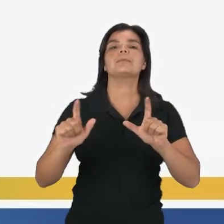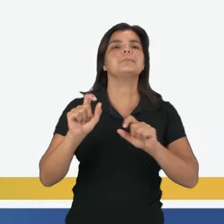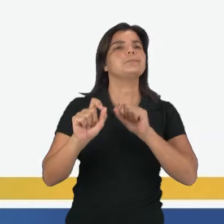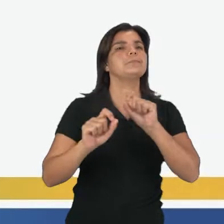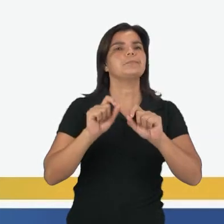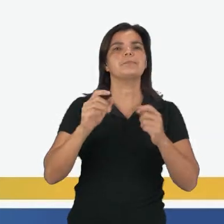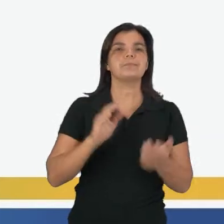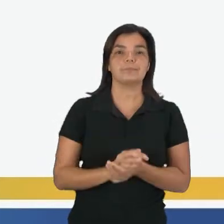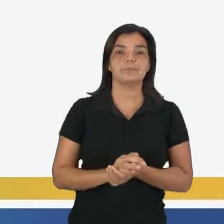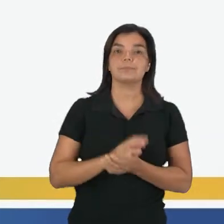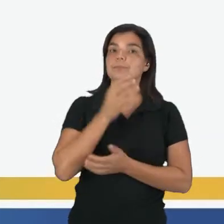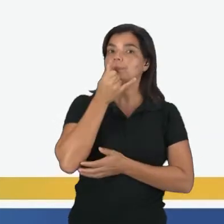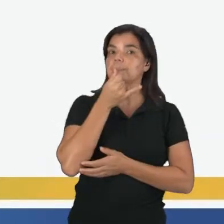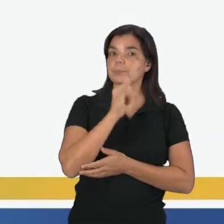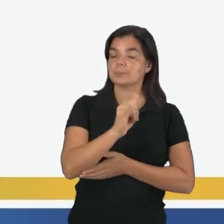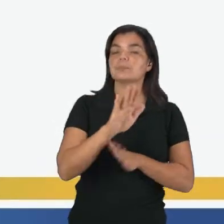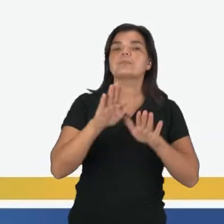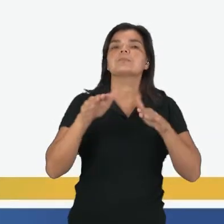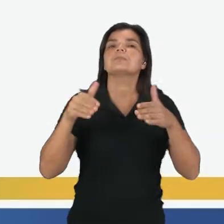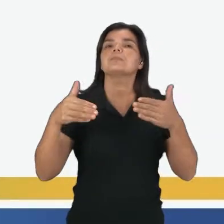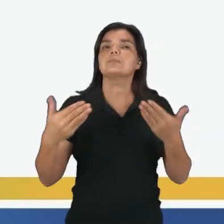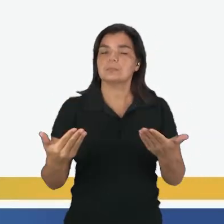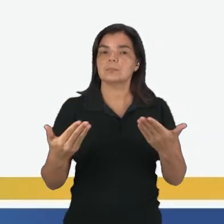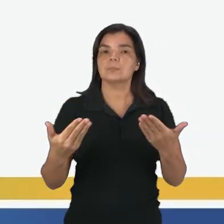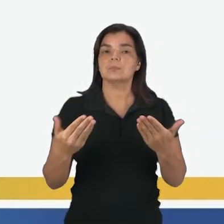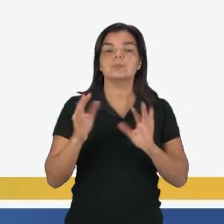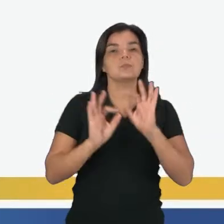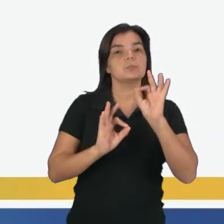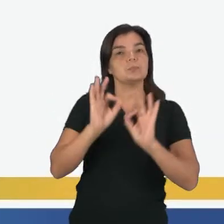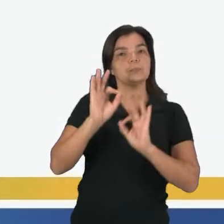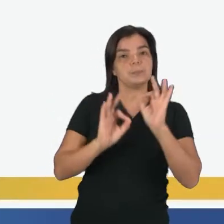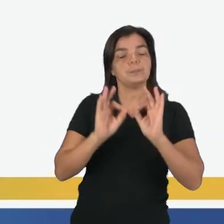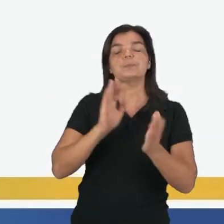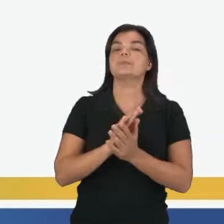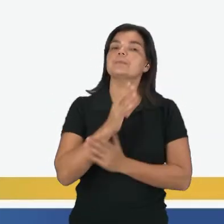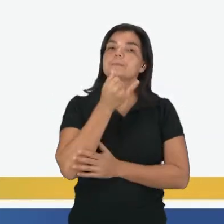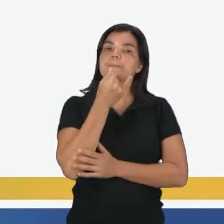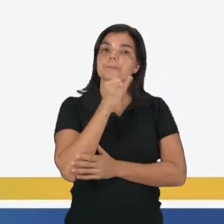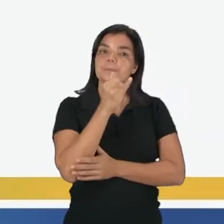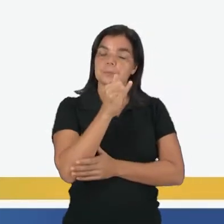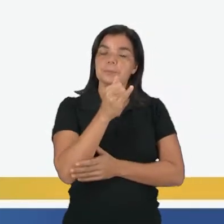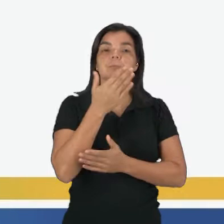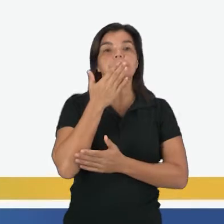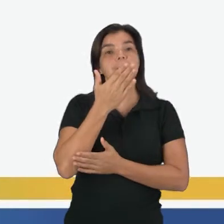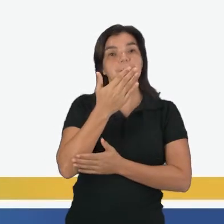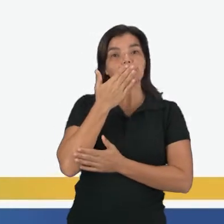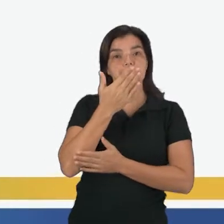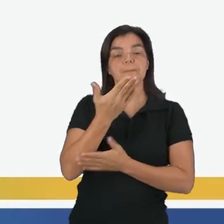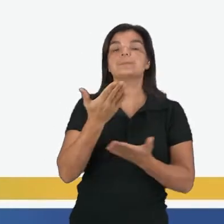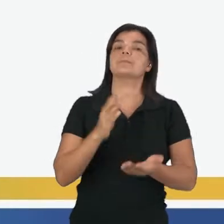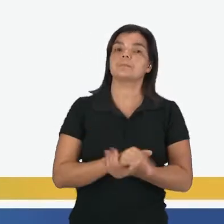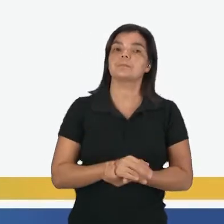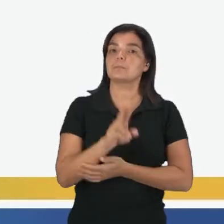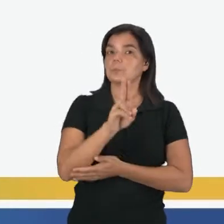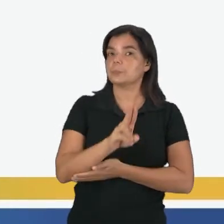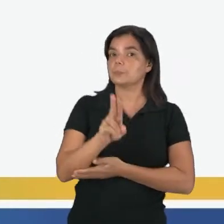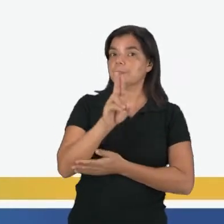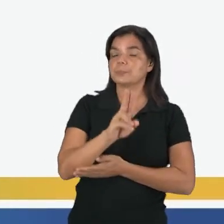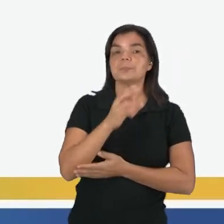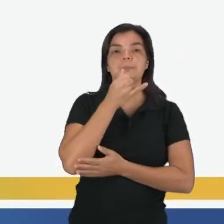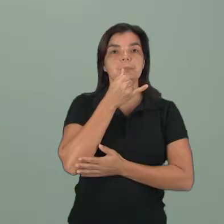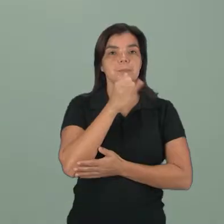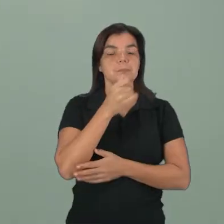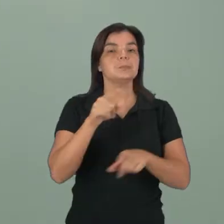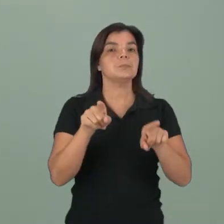a questão energética. Quais são as formas de energia, os tipos de uso dessa